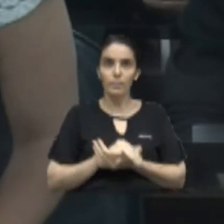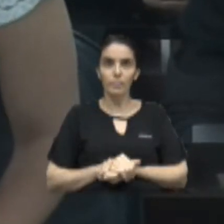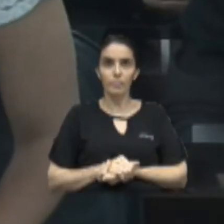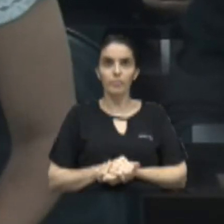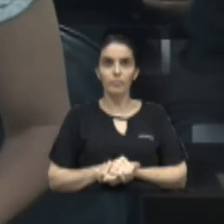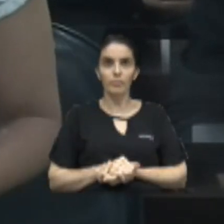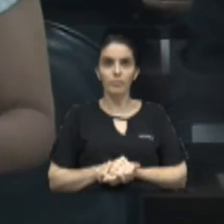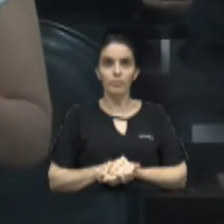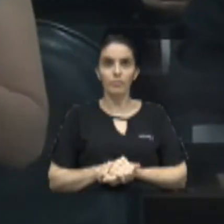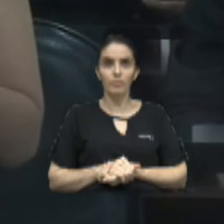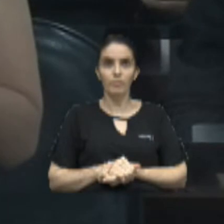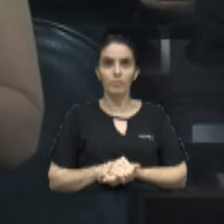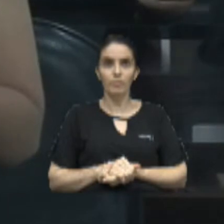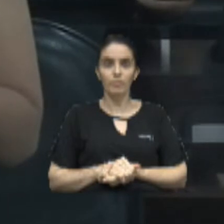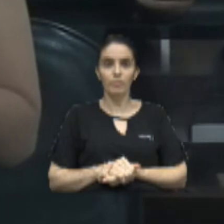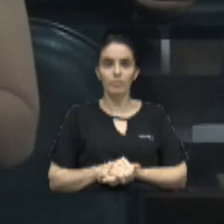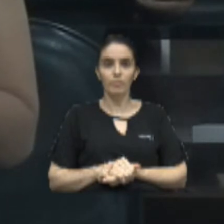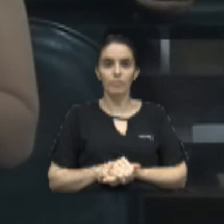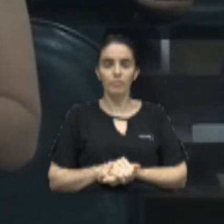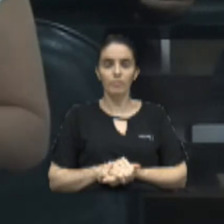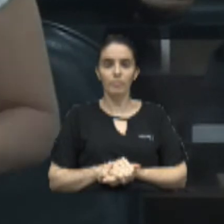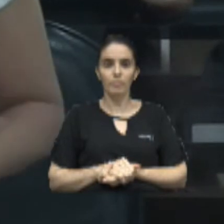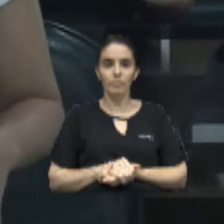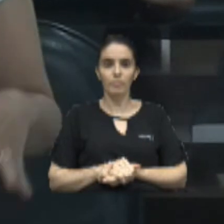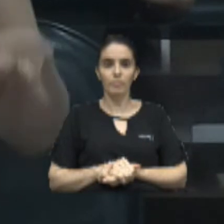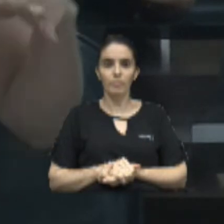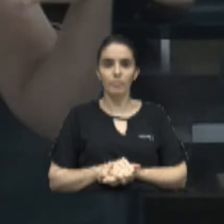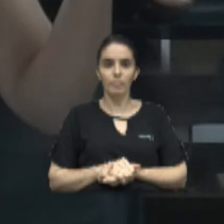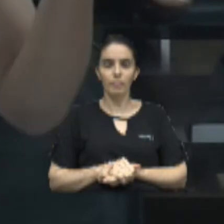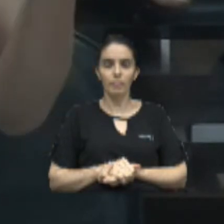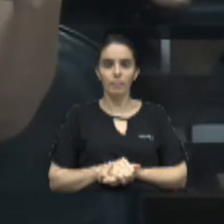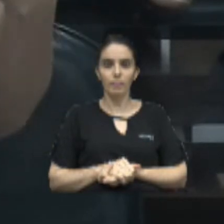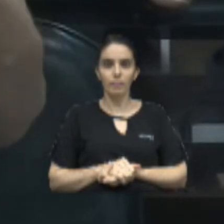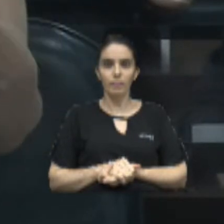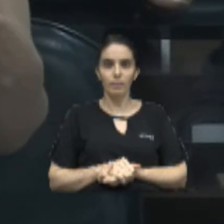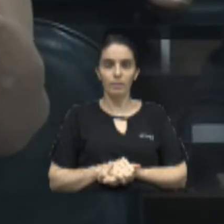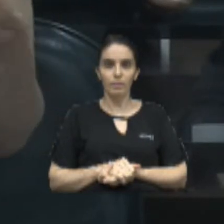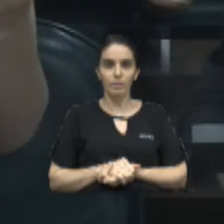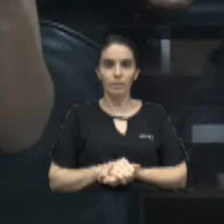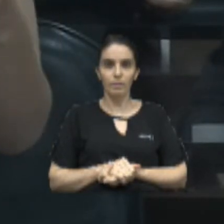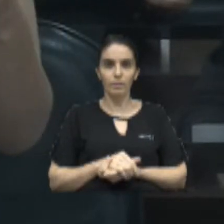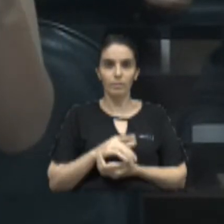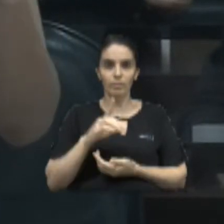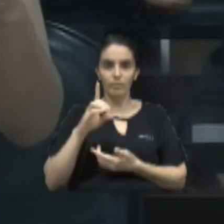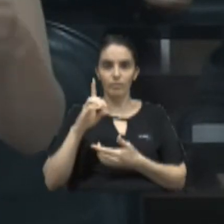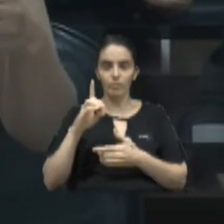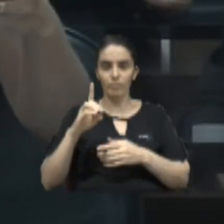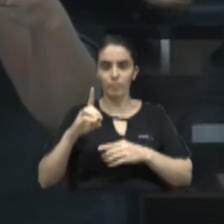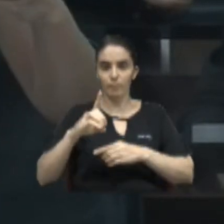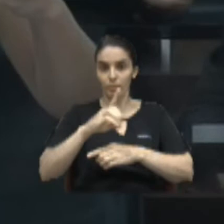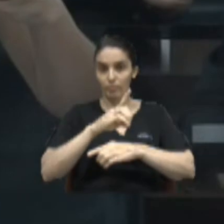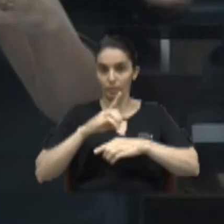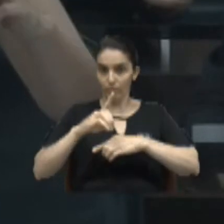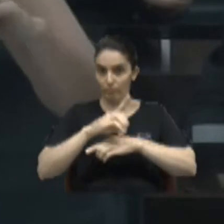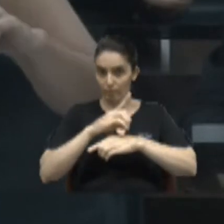Pode continuar, vereador. Agradeço a gentileza, presidente. É um DVD que, inclusive, foi